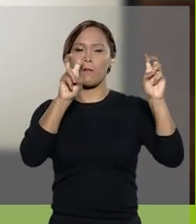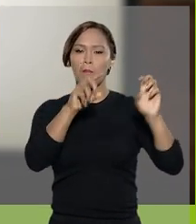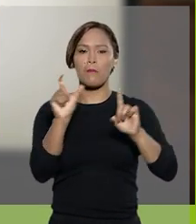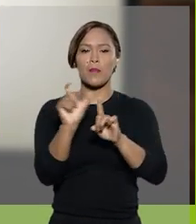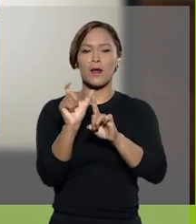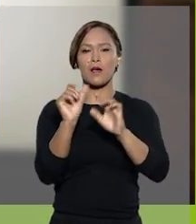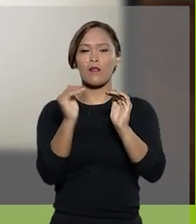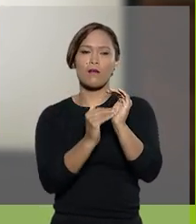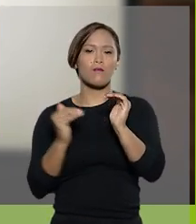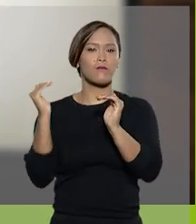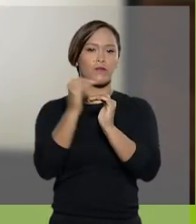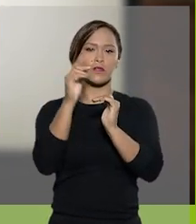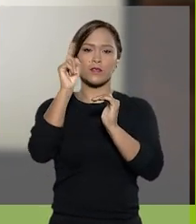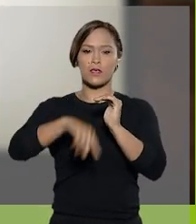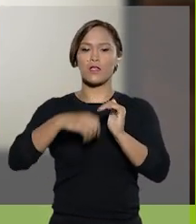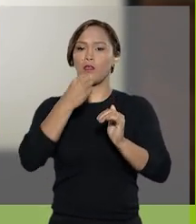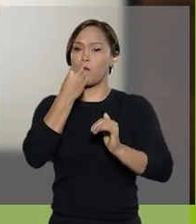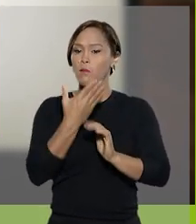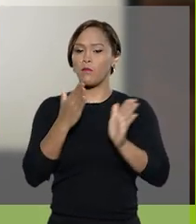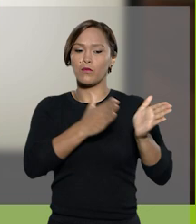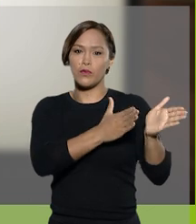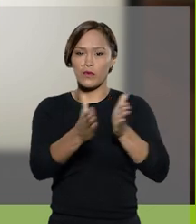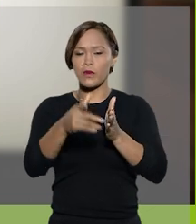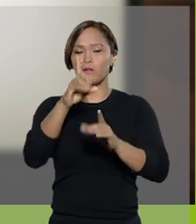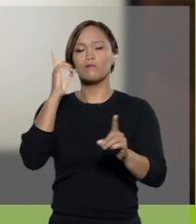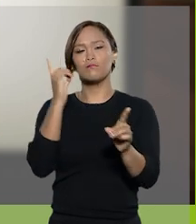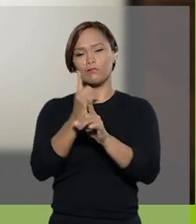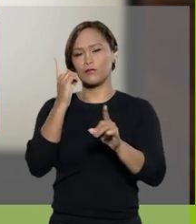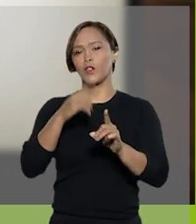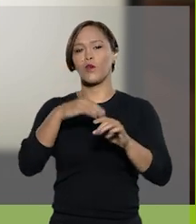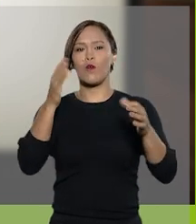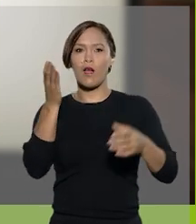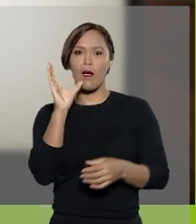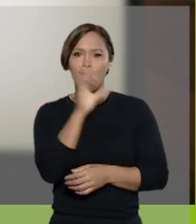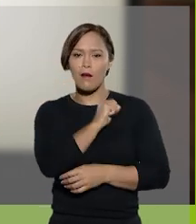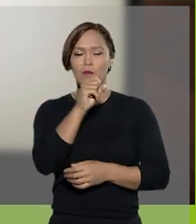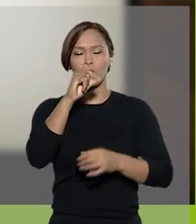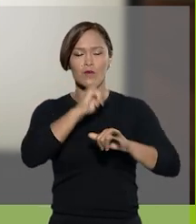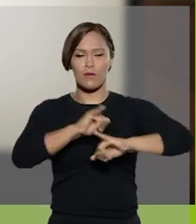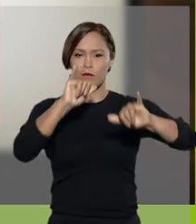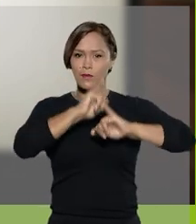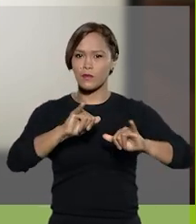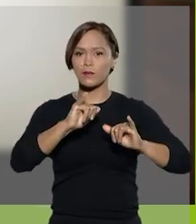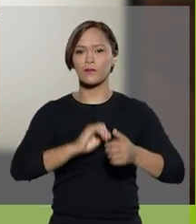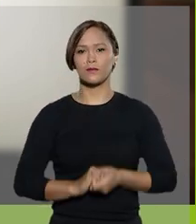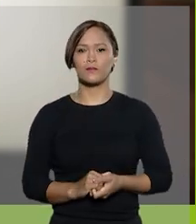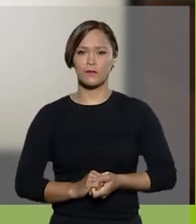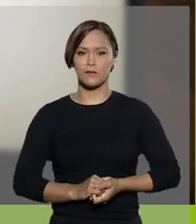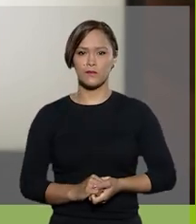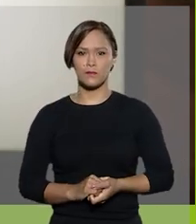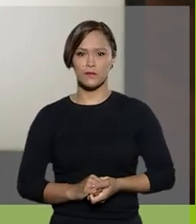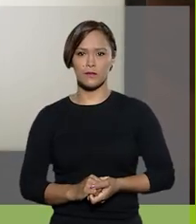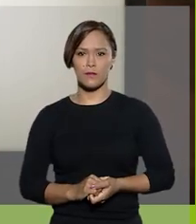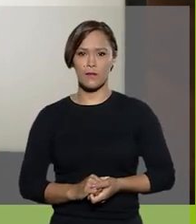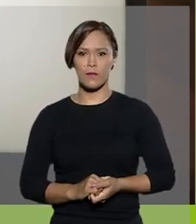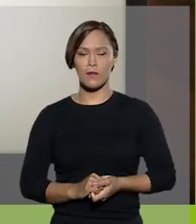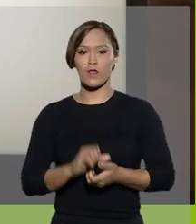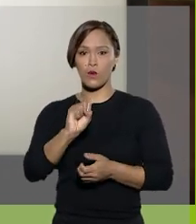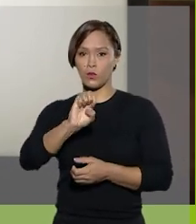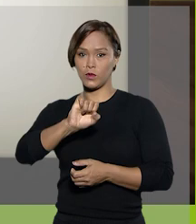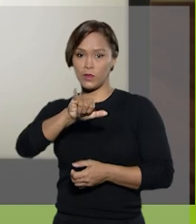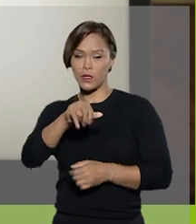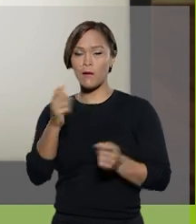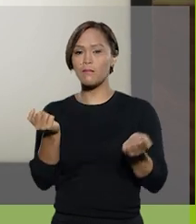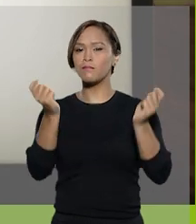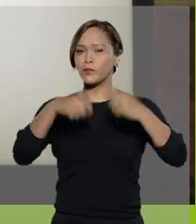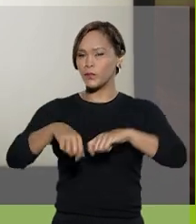pesquisa avançada é um bom caminho para a localização efetiva de informações. O SEI também